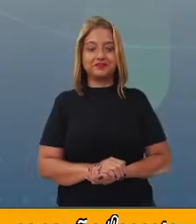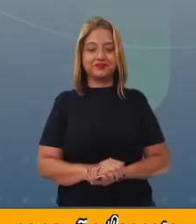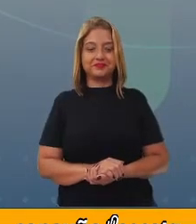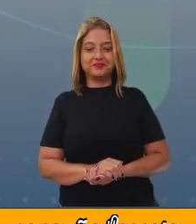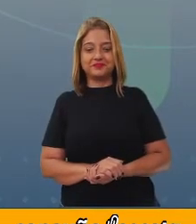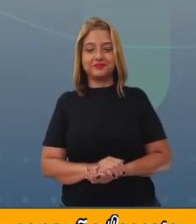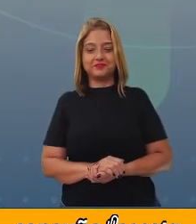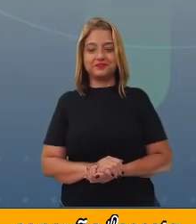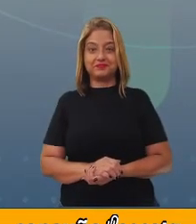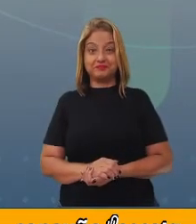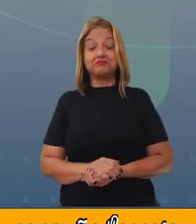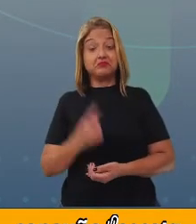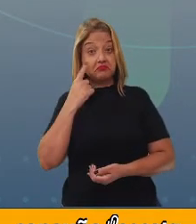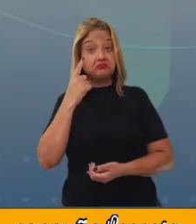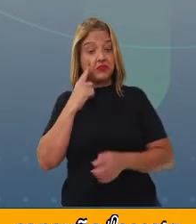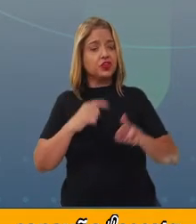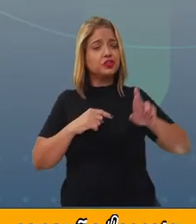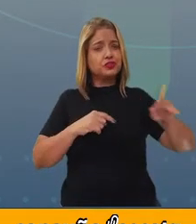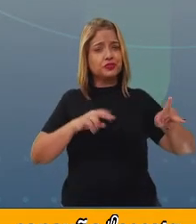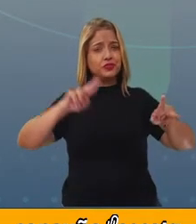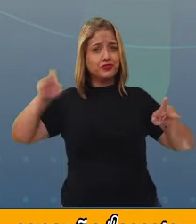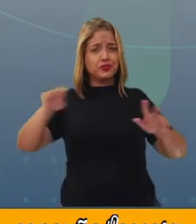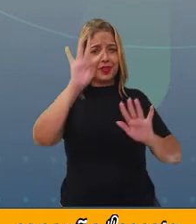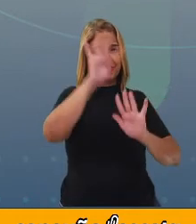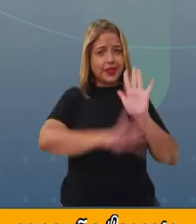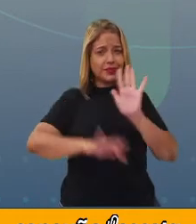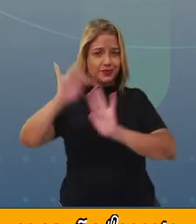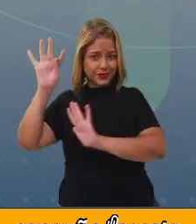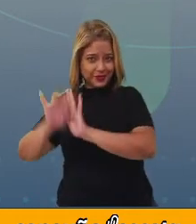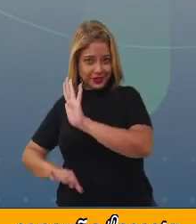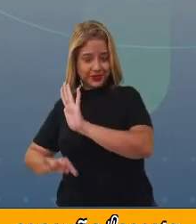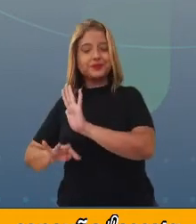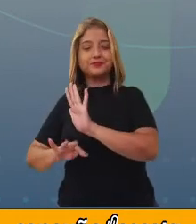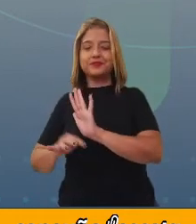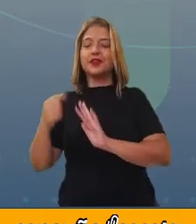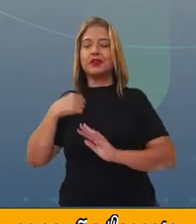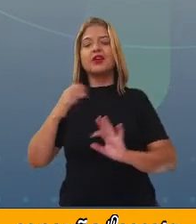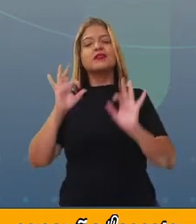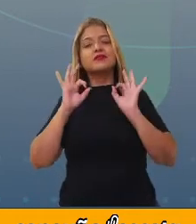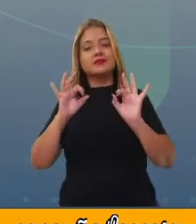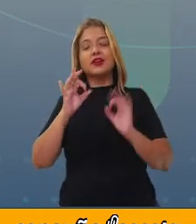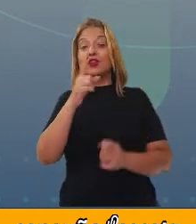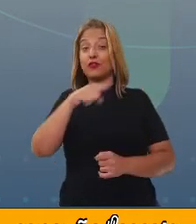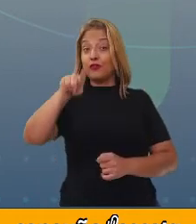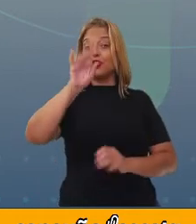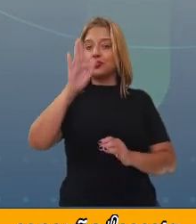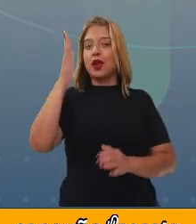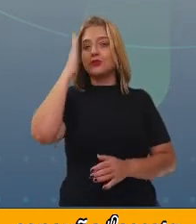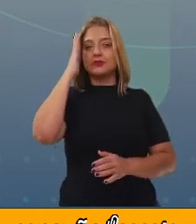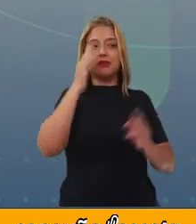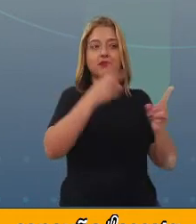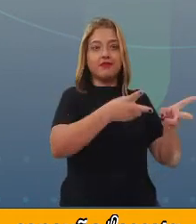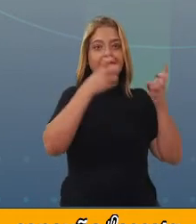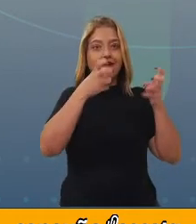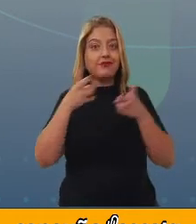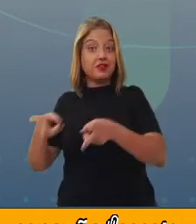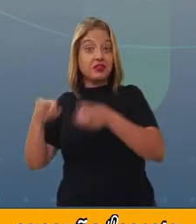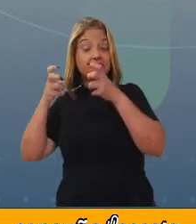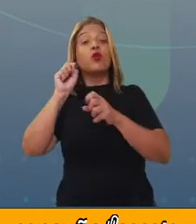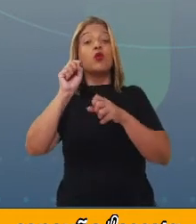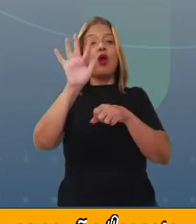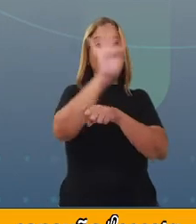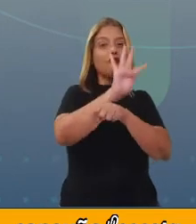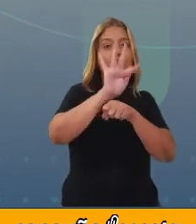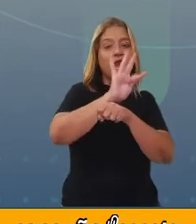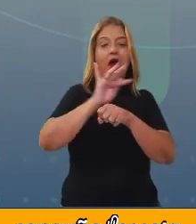Bem, vejam só a diferença entre os 2 textos. Tenho certeza que você já identificou qual deles é mais formal